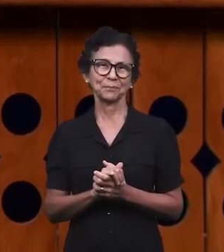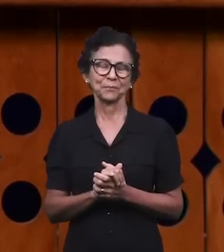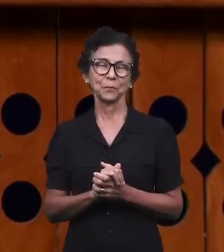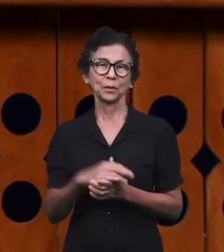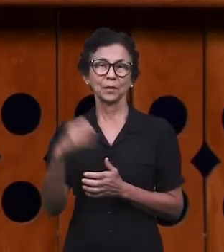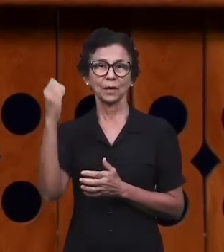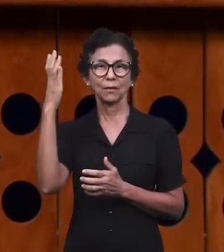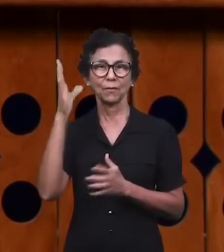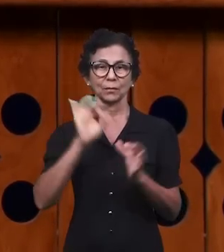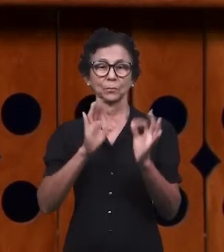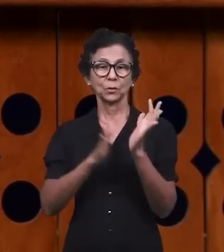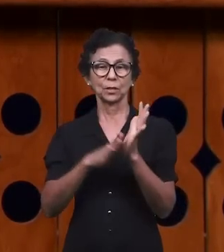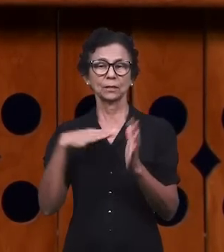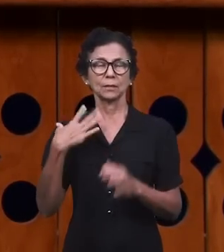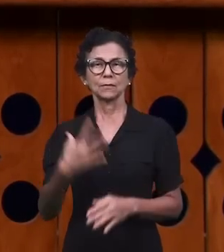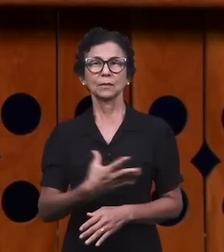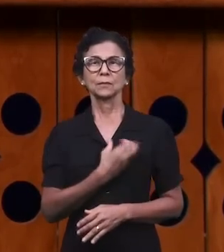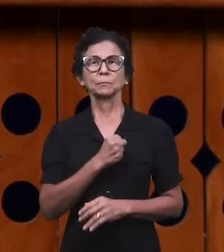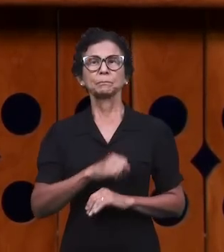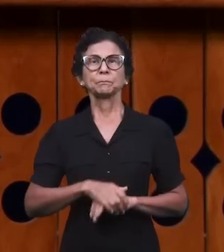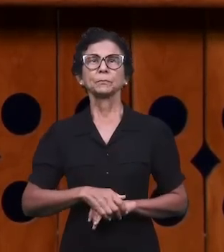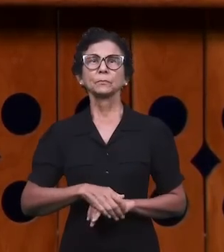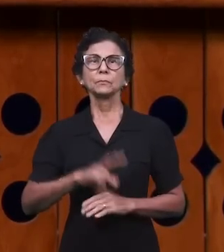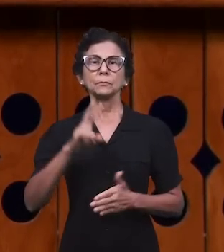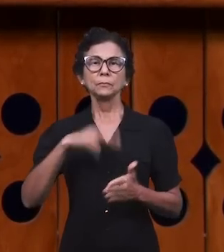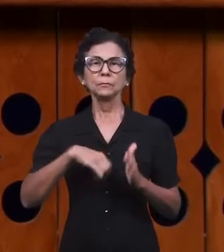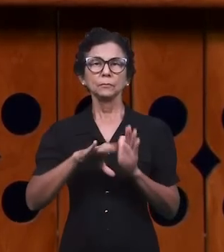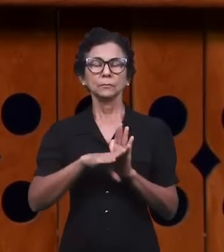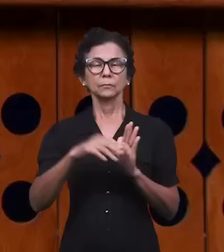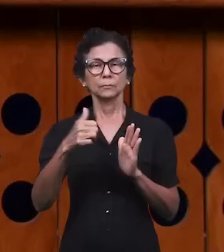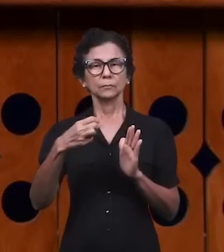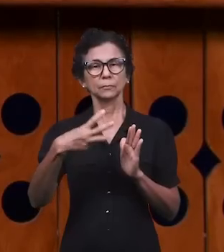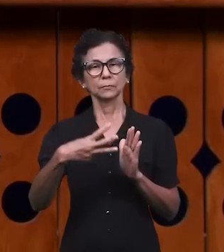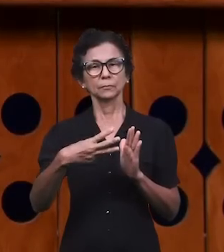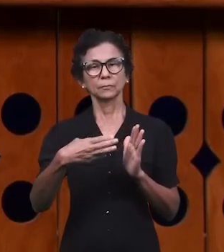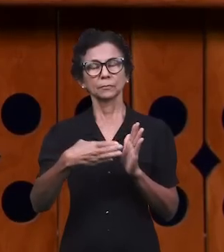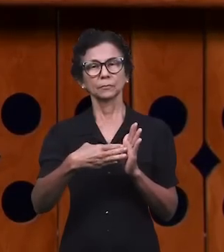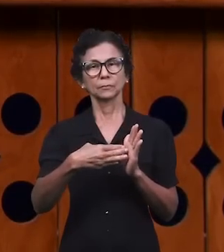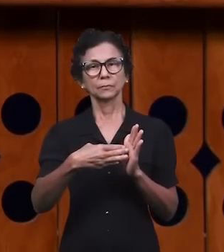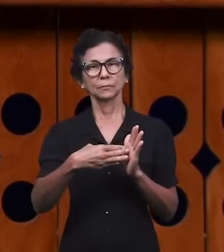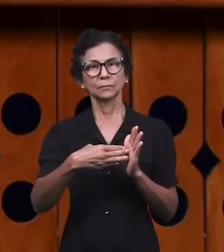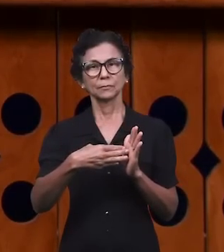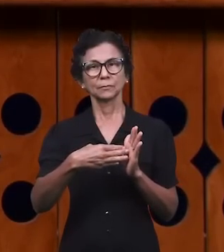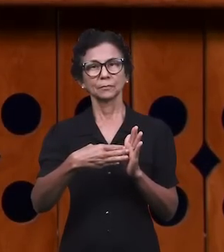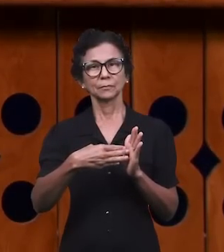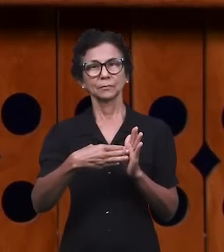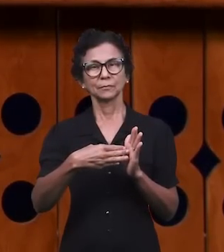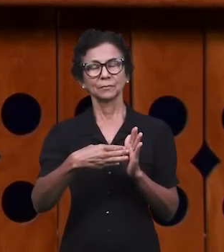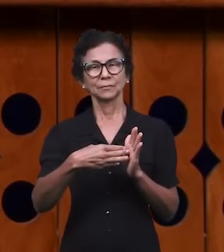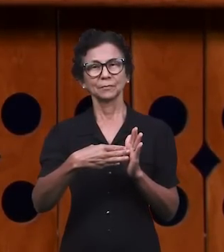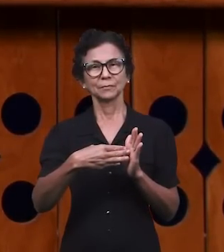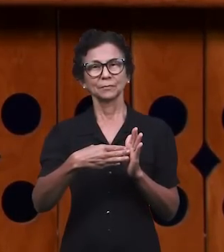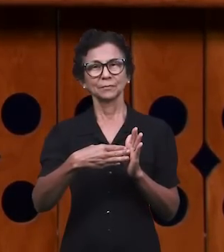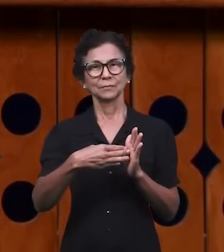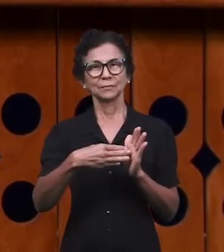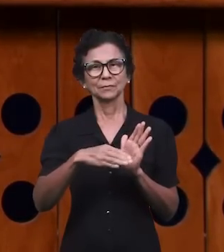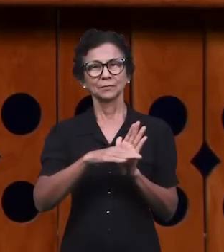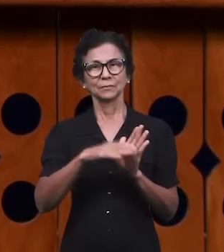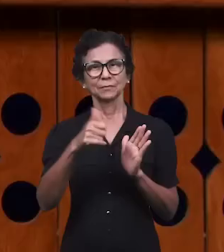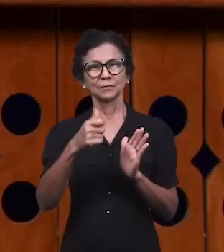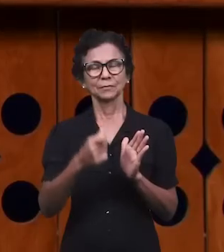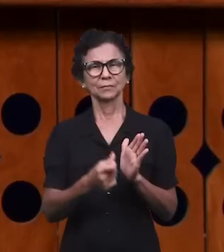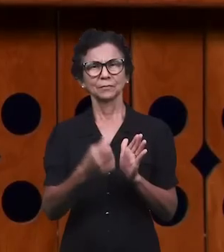salvação. Leia capítulo 13 ao 16, conheça toda a história. É rapidinho,